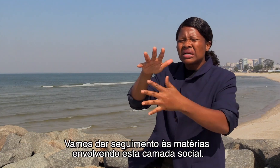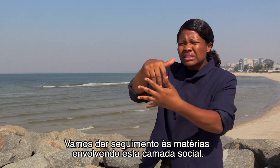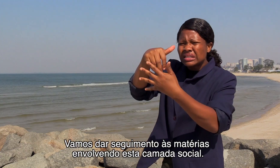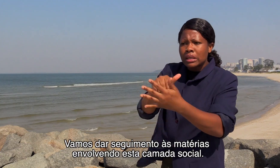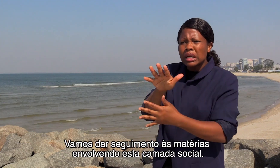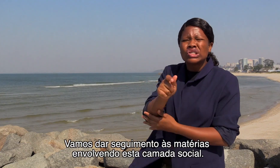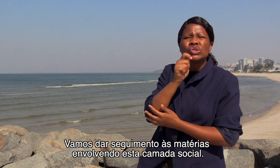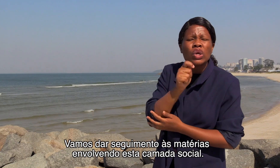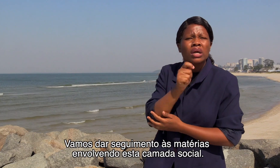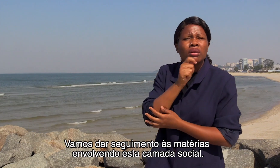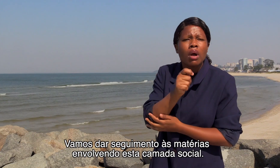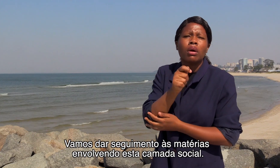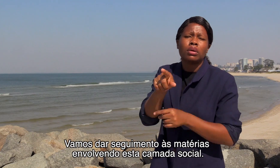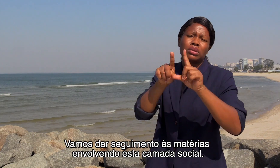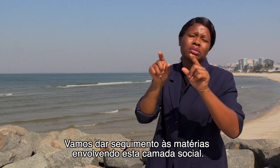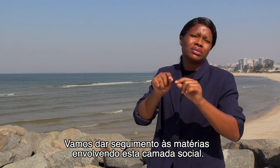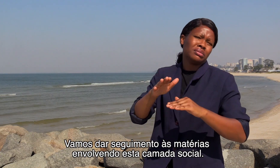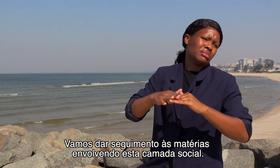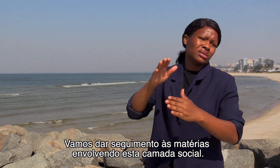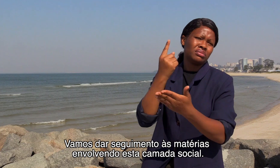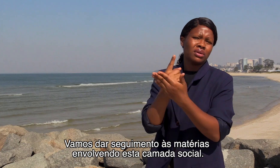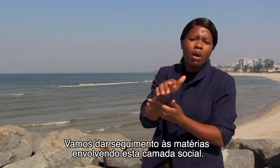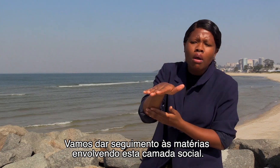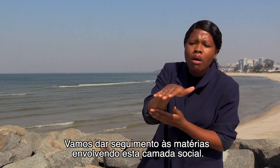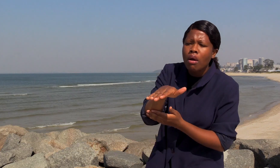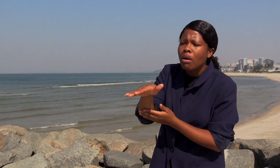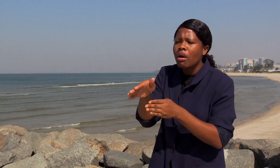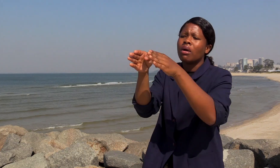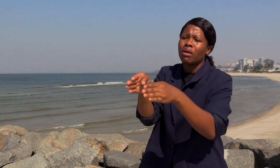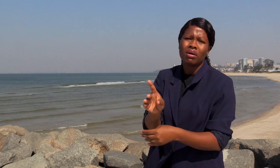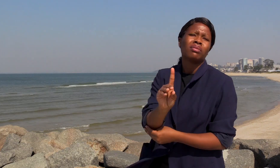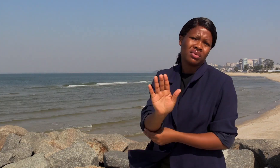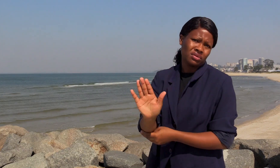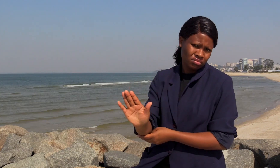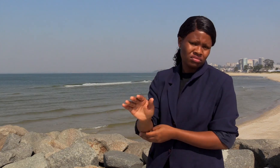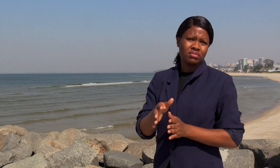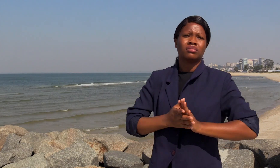Vamos dar seguimento às matérias envolvendo esta camada social.